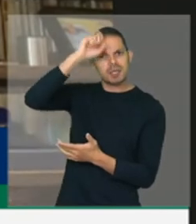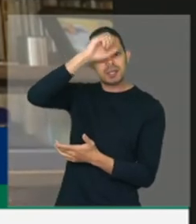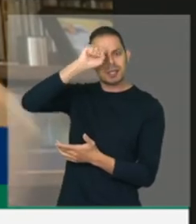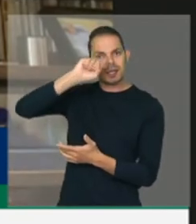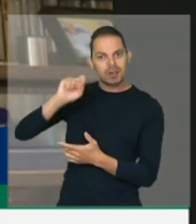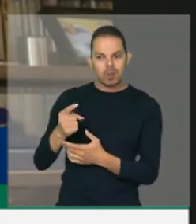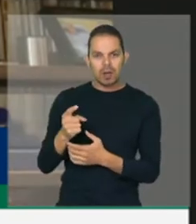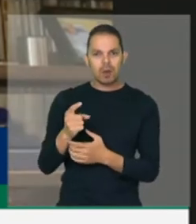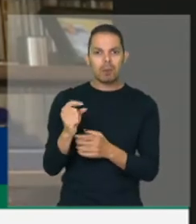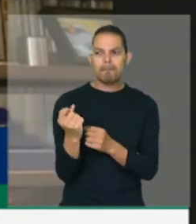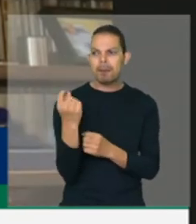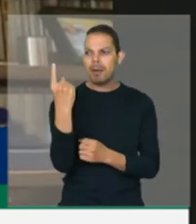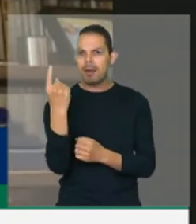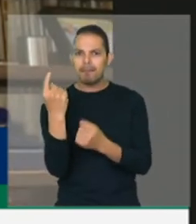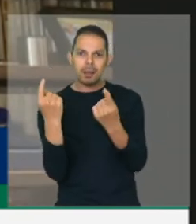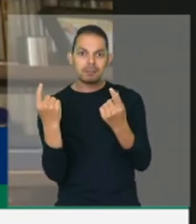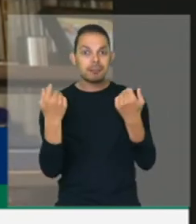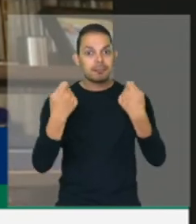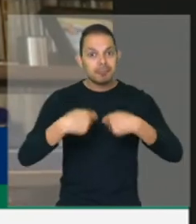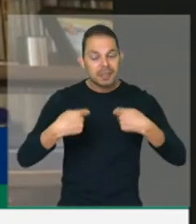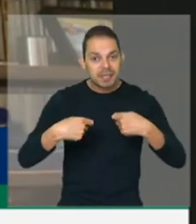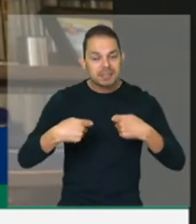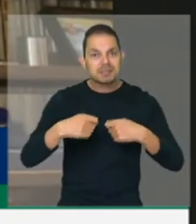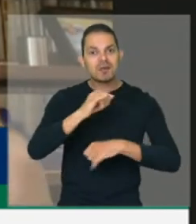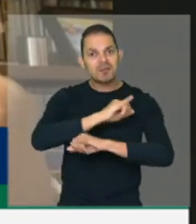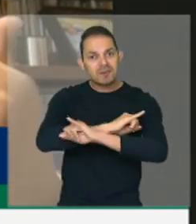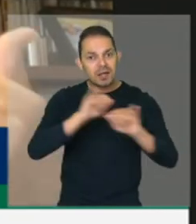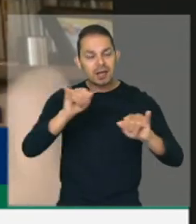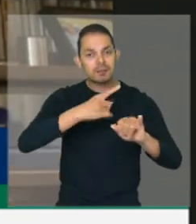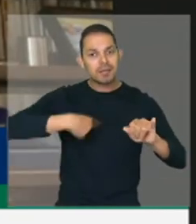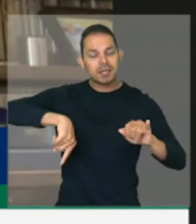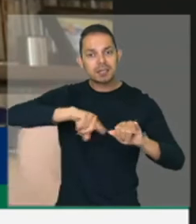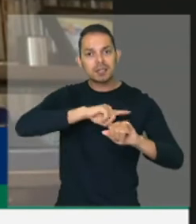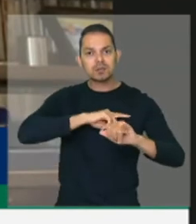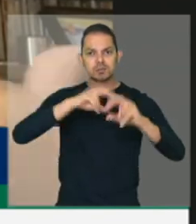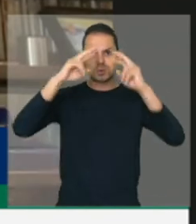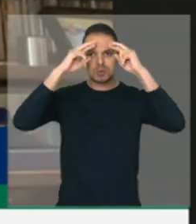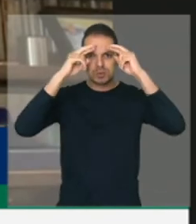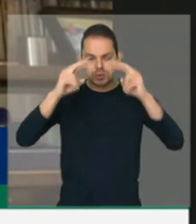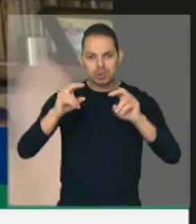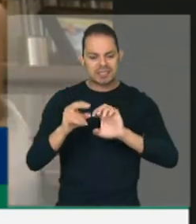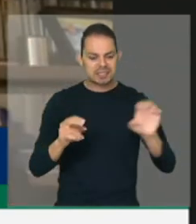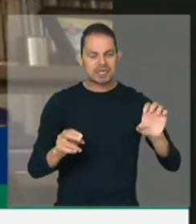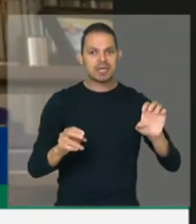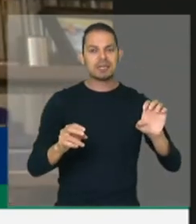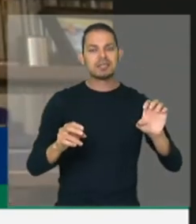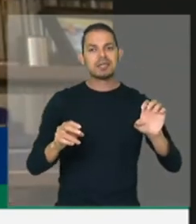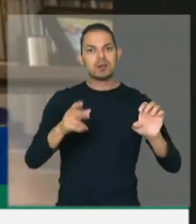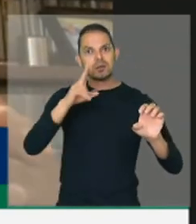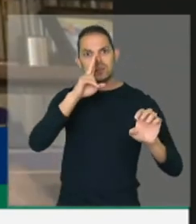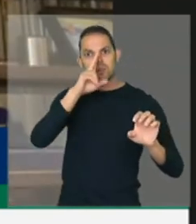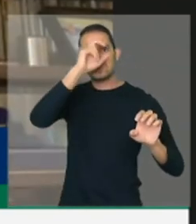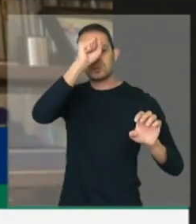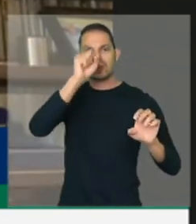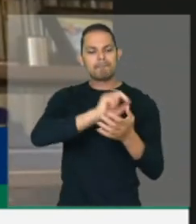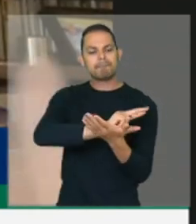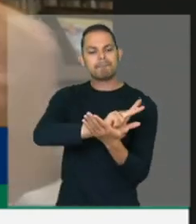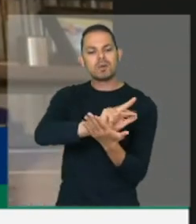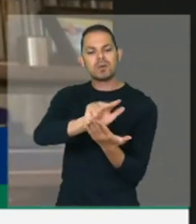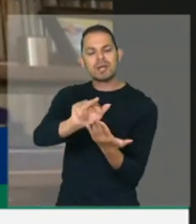coisa isolada. É preciso que se diga. Claro que nós respeitamos, nós no campo da esquerda respeitamos fortemente a